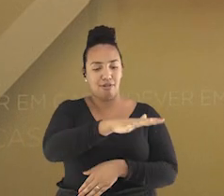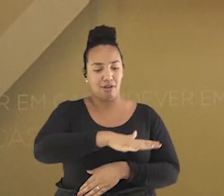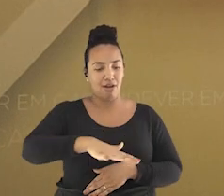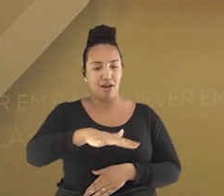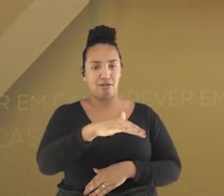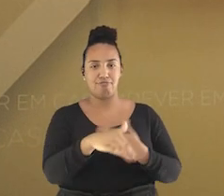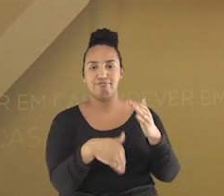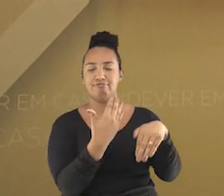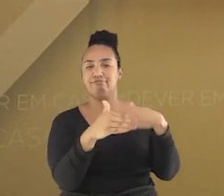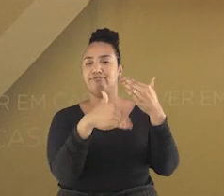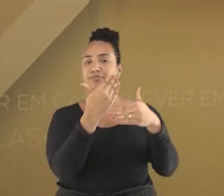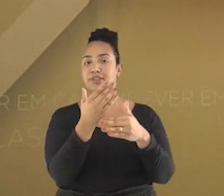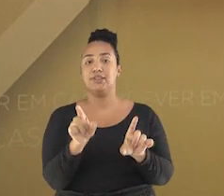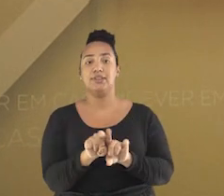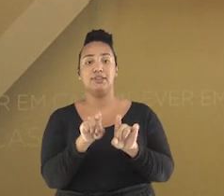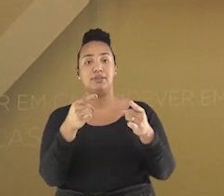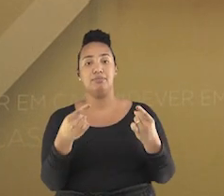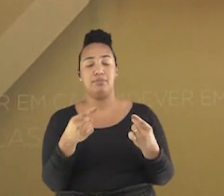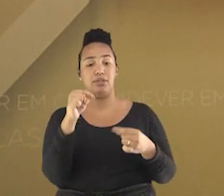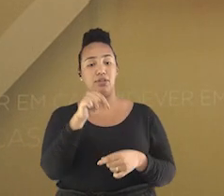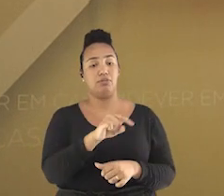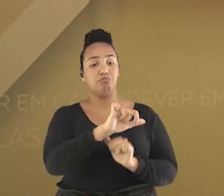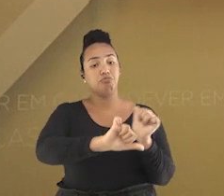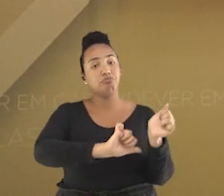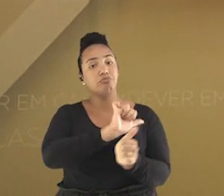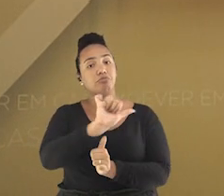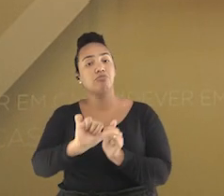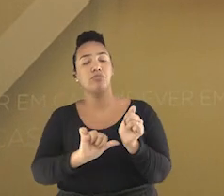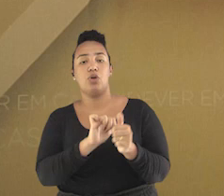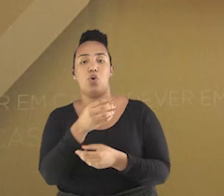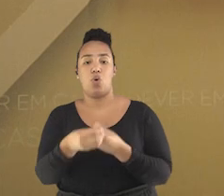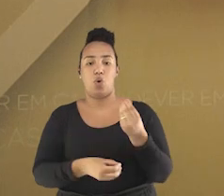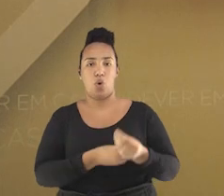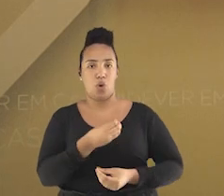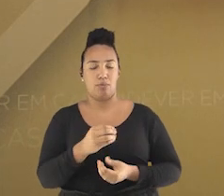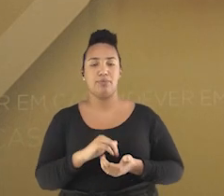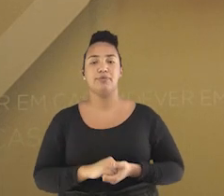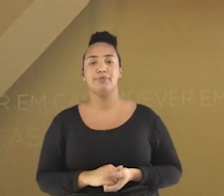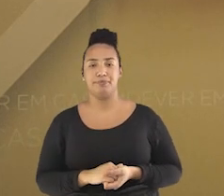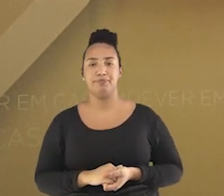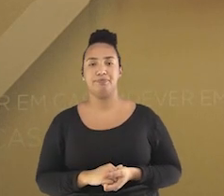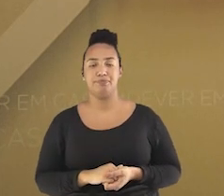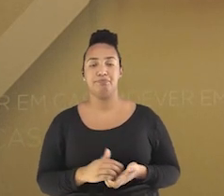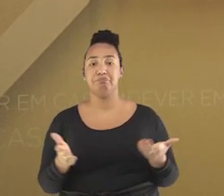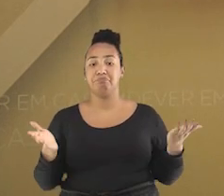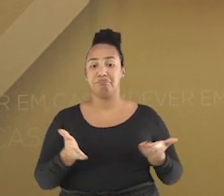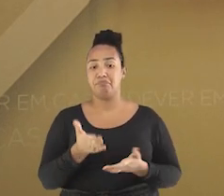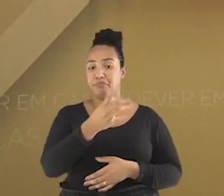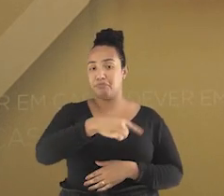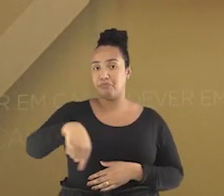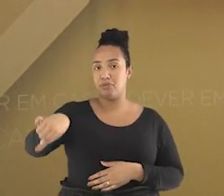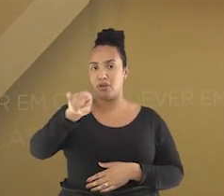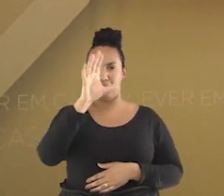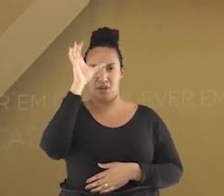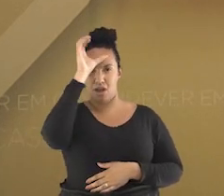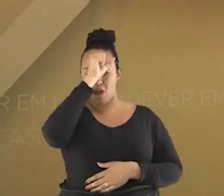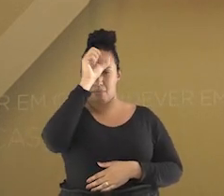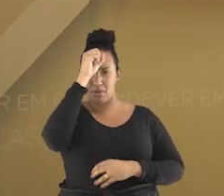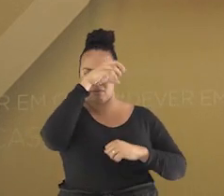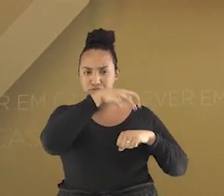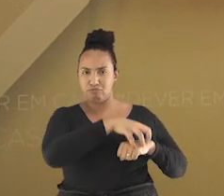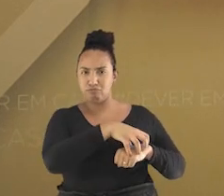e como eles se modificaram com os anos. Vimos que são diversas as formas de transporte, como